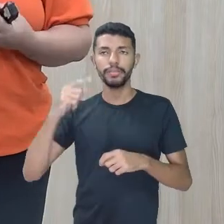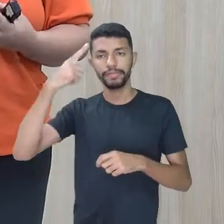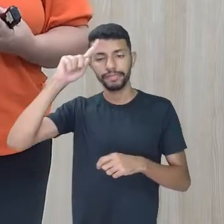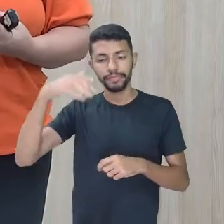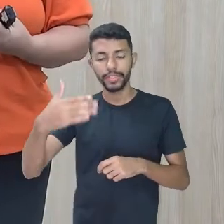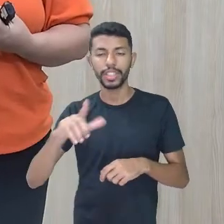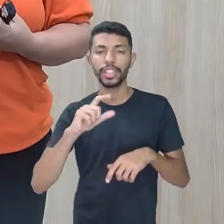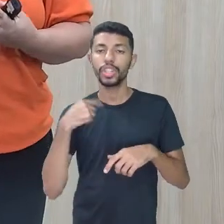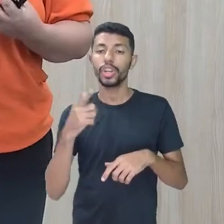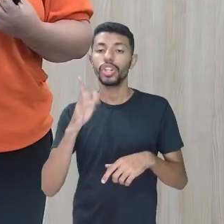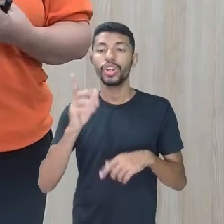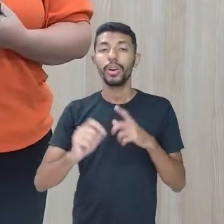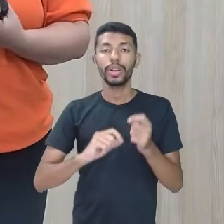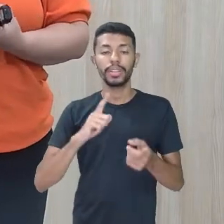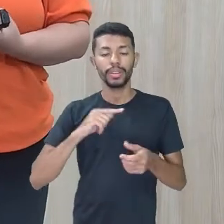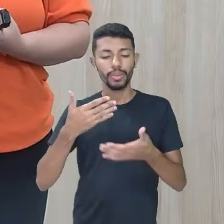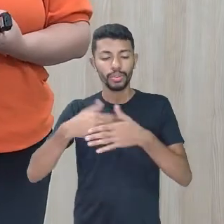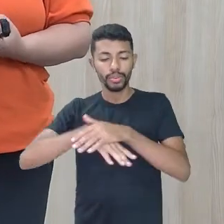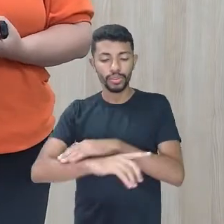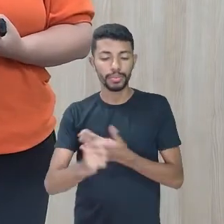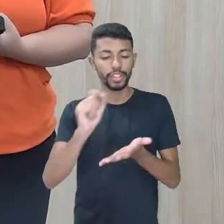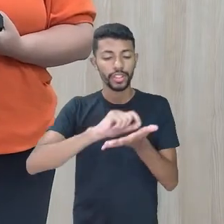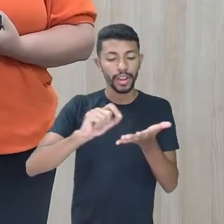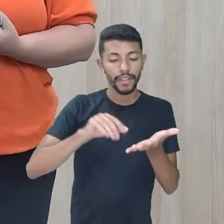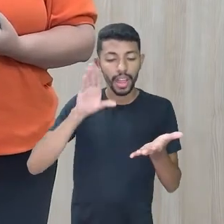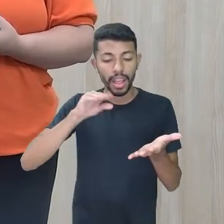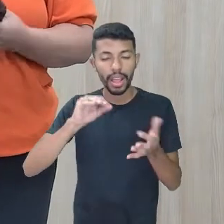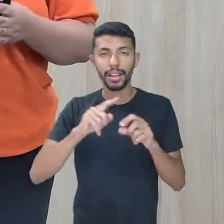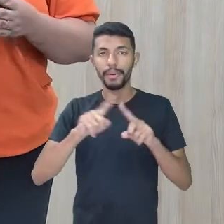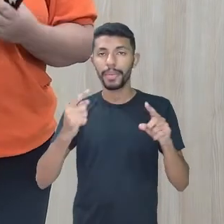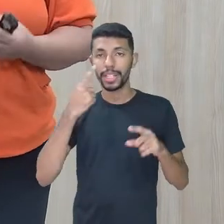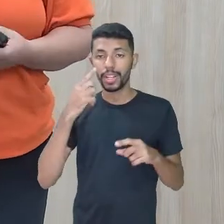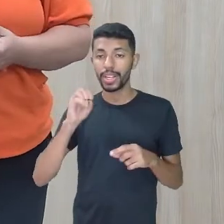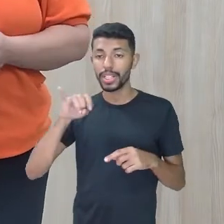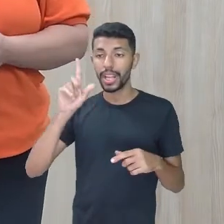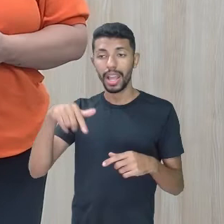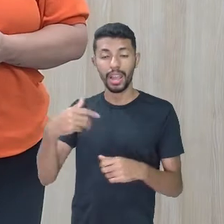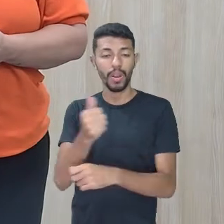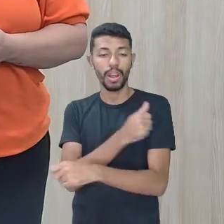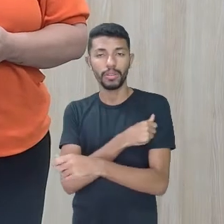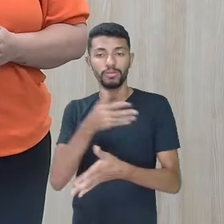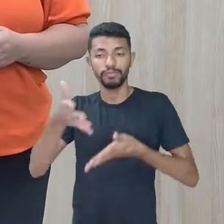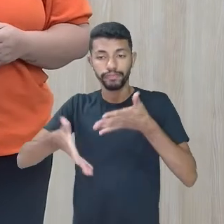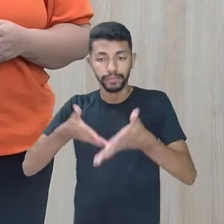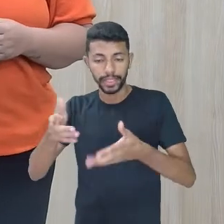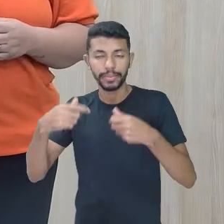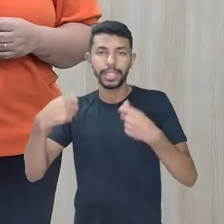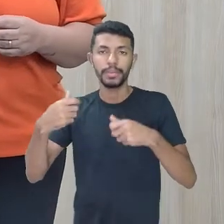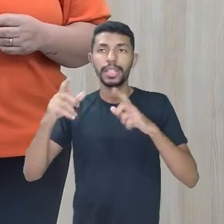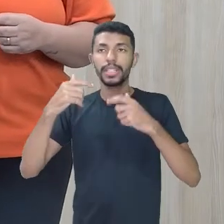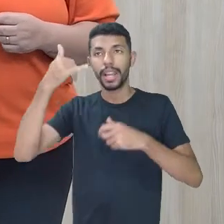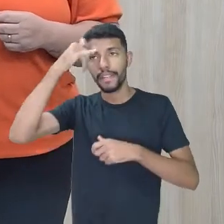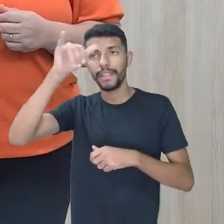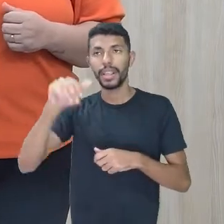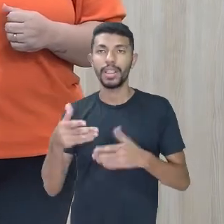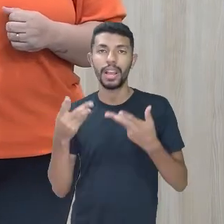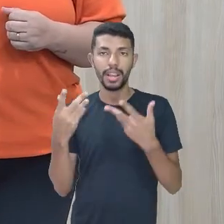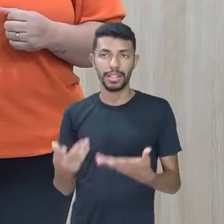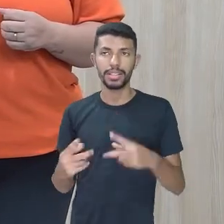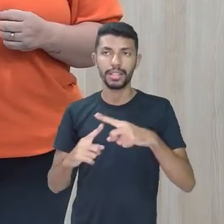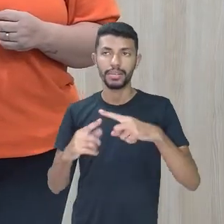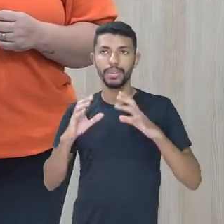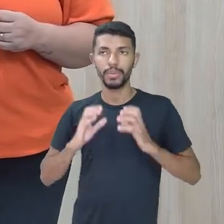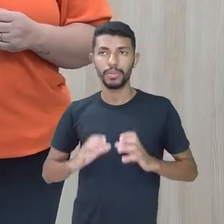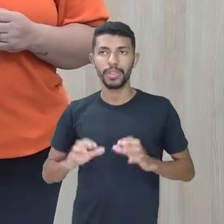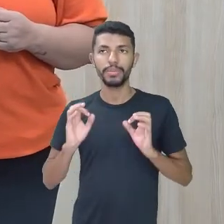já ir falando. Se você vai trabalhar Libras com esse estudante, procure evitar esse comportamento. Bom, e